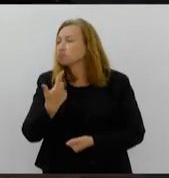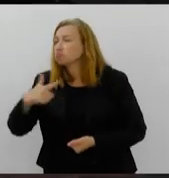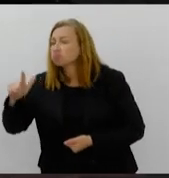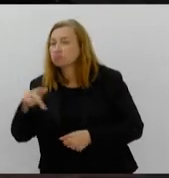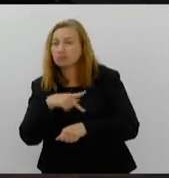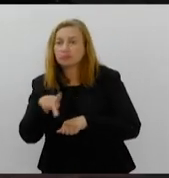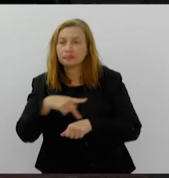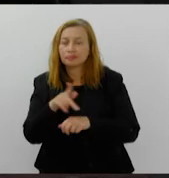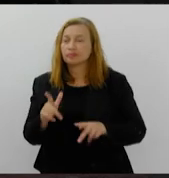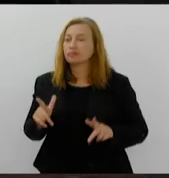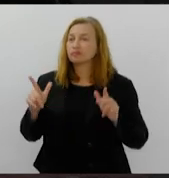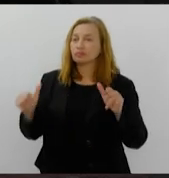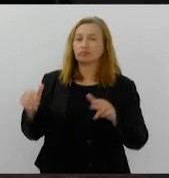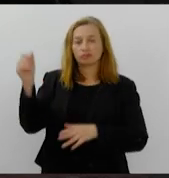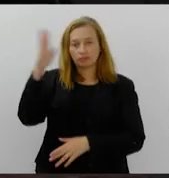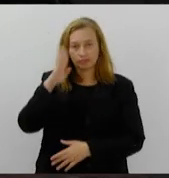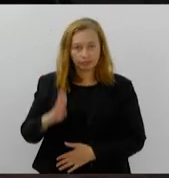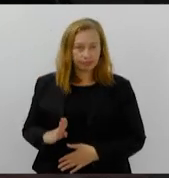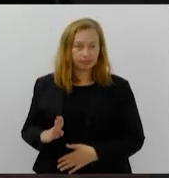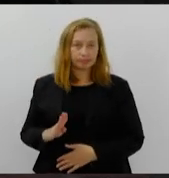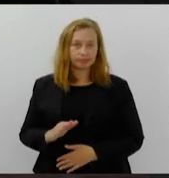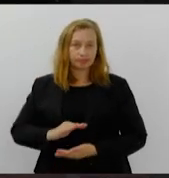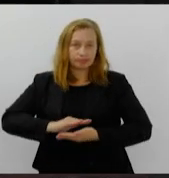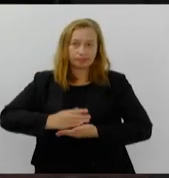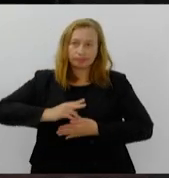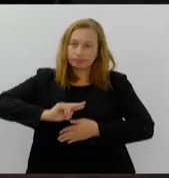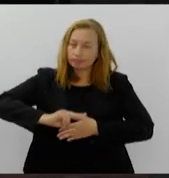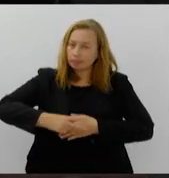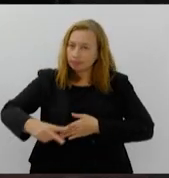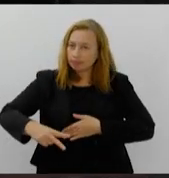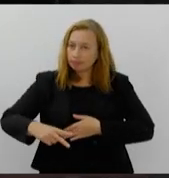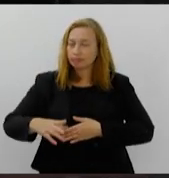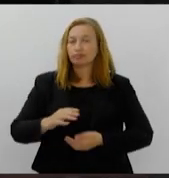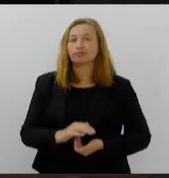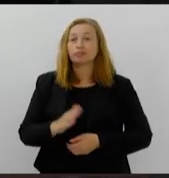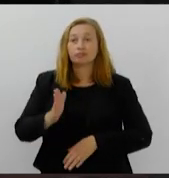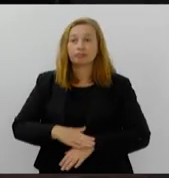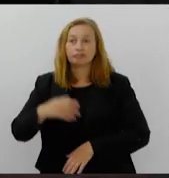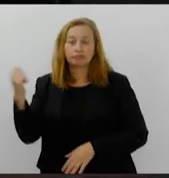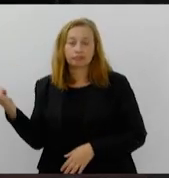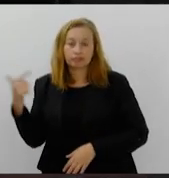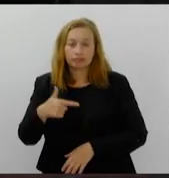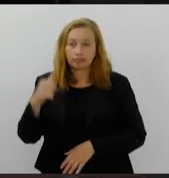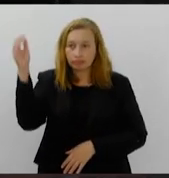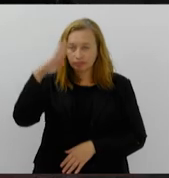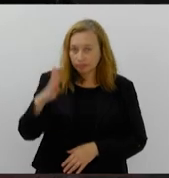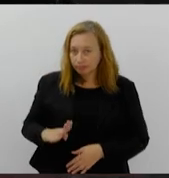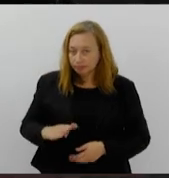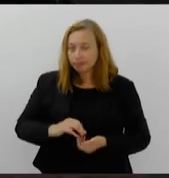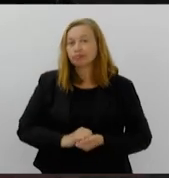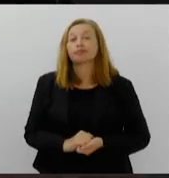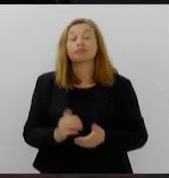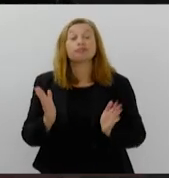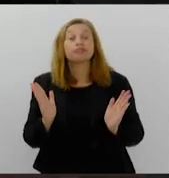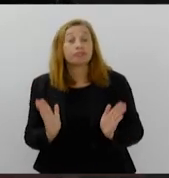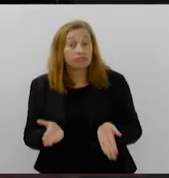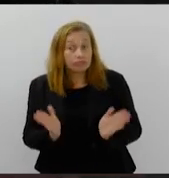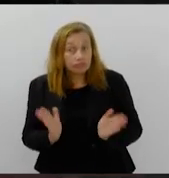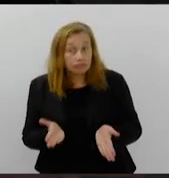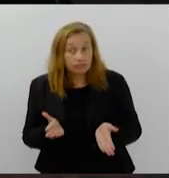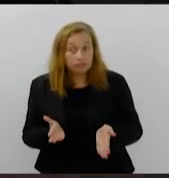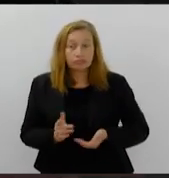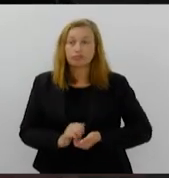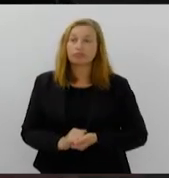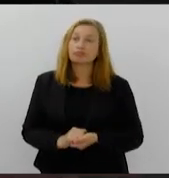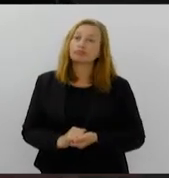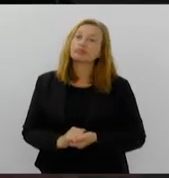no mundo tem tantos transplantes no seu serviço público de saúde como o Brasil. E agora,